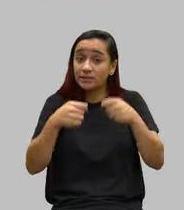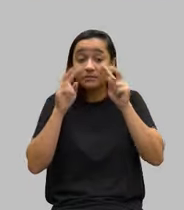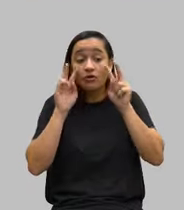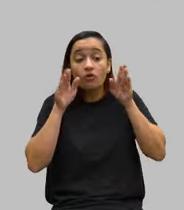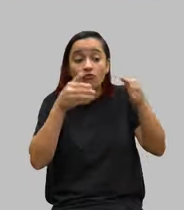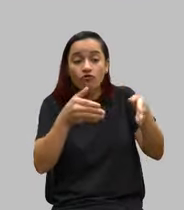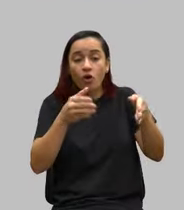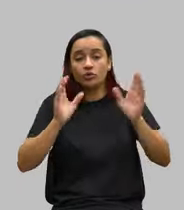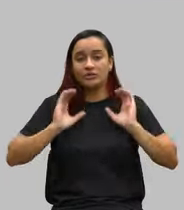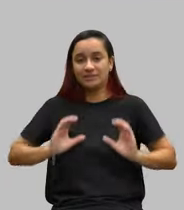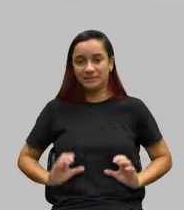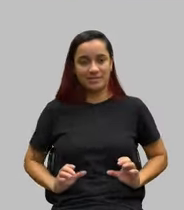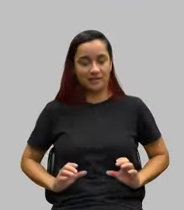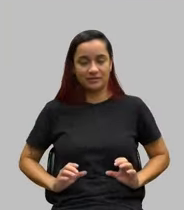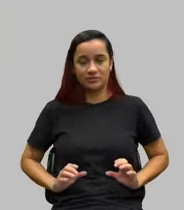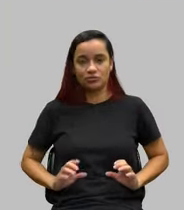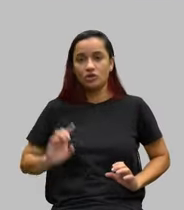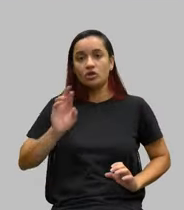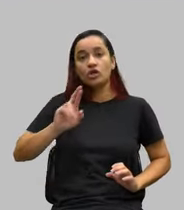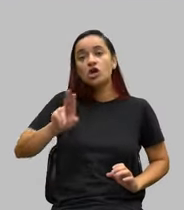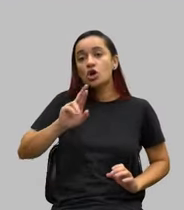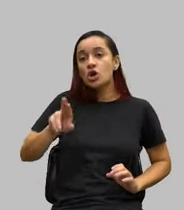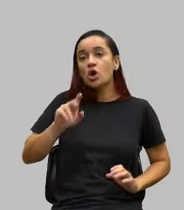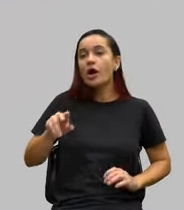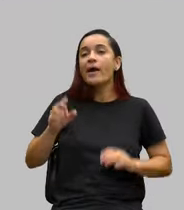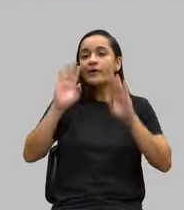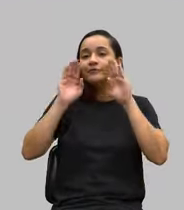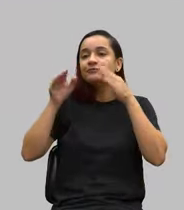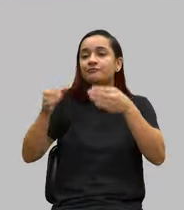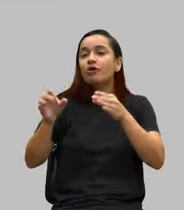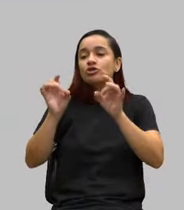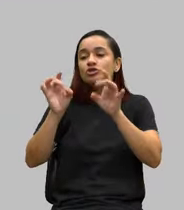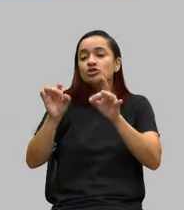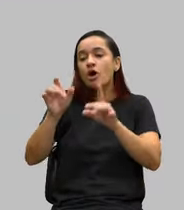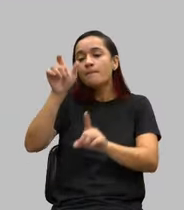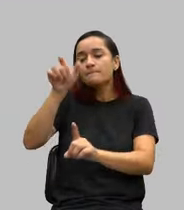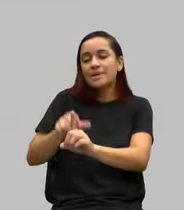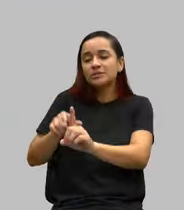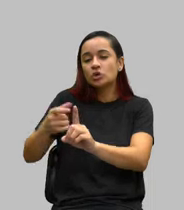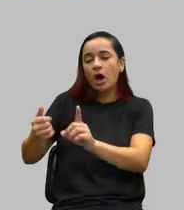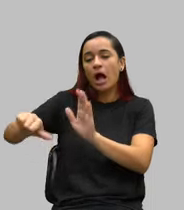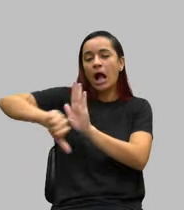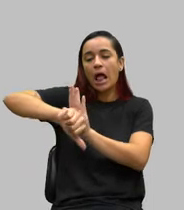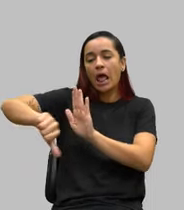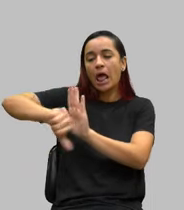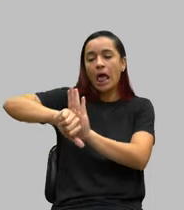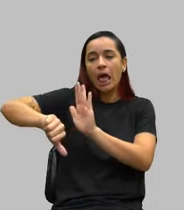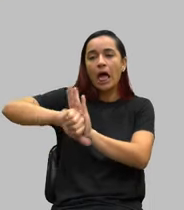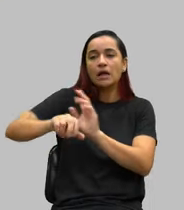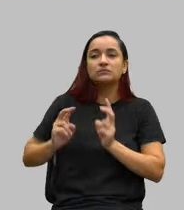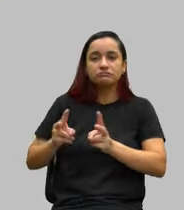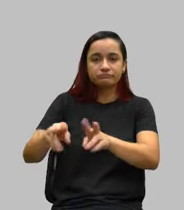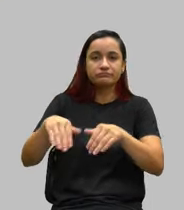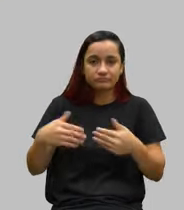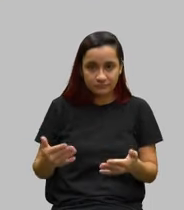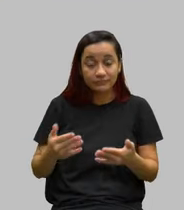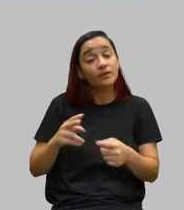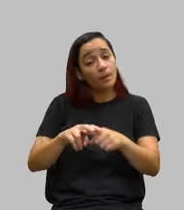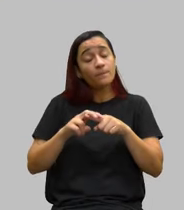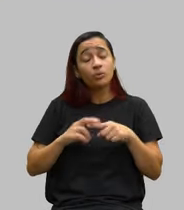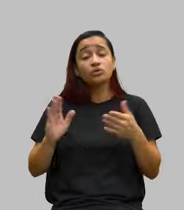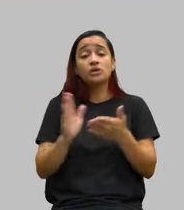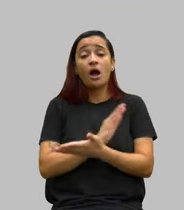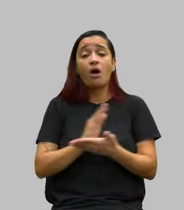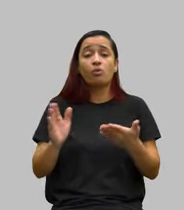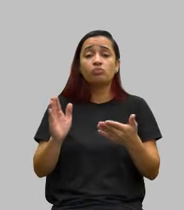efetivamente e não com os olhos voltados exclusivamente para aquele que praticou a infração penal por isso que algumas palavras foram perdendo o sentido algumas